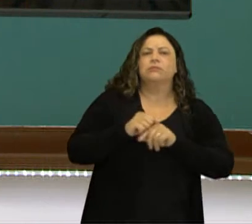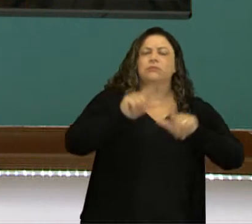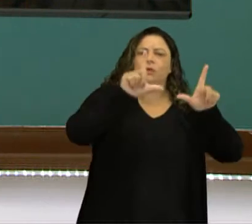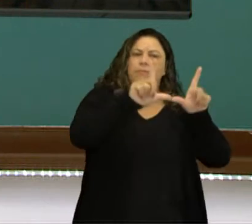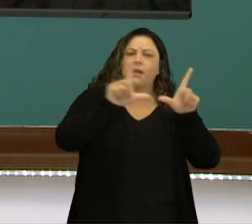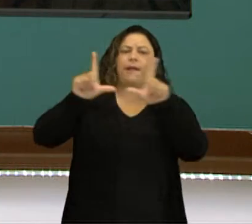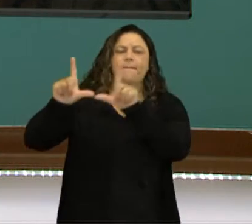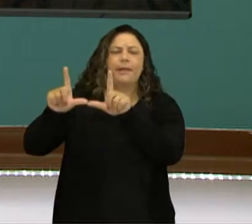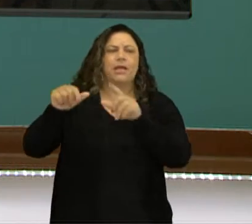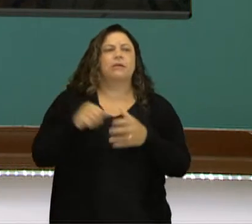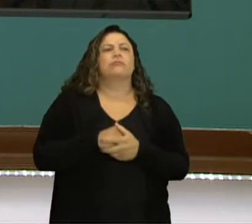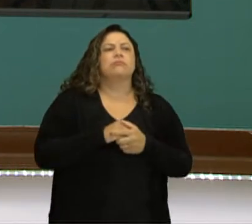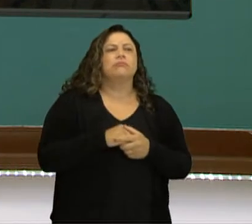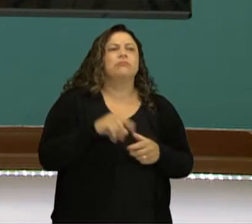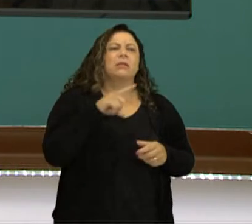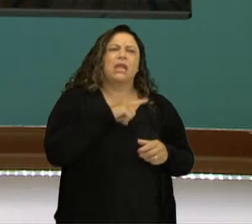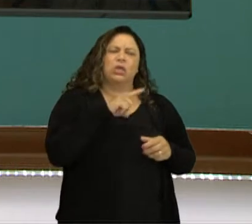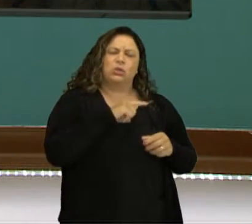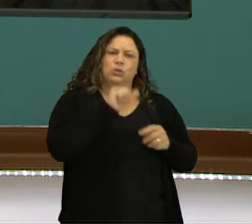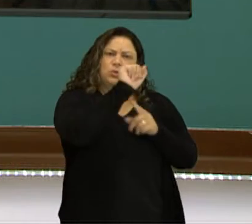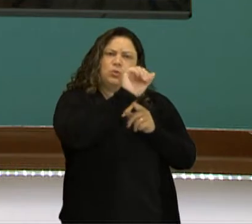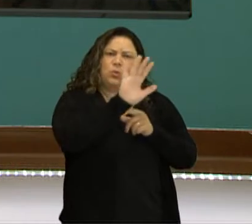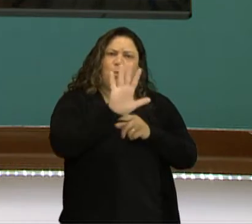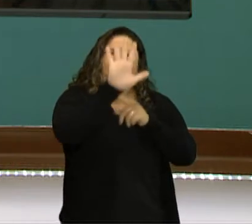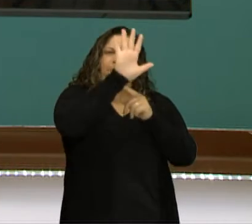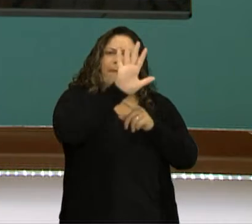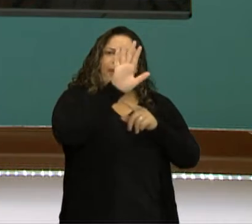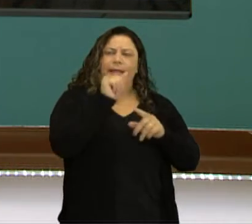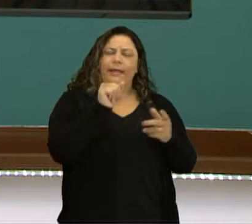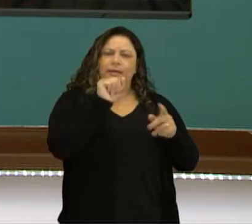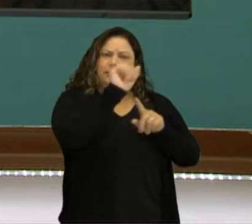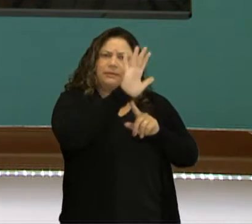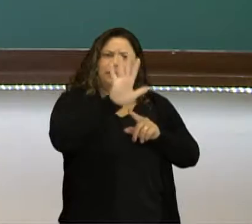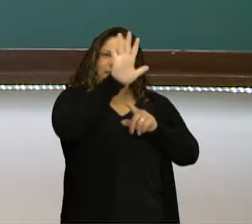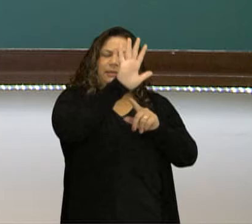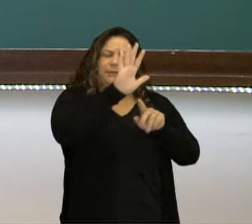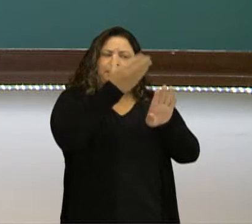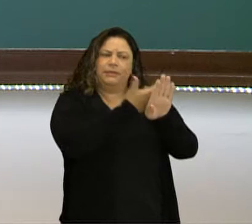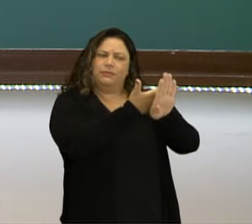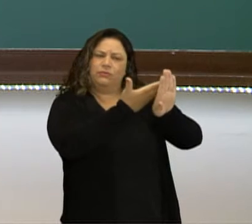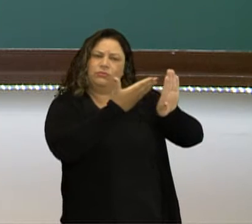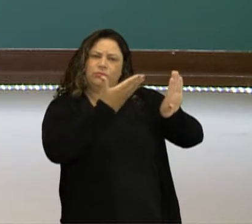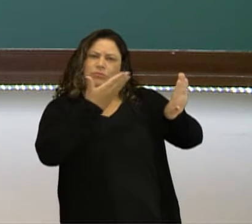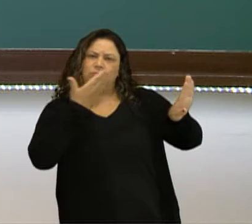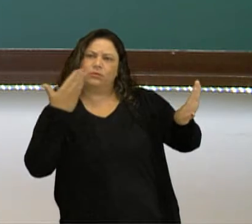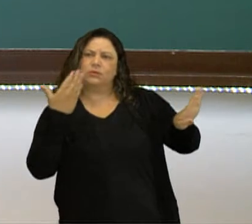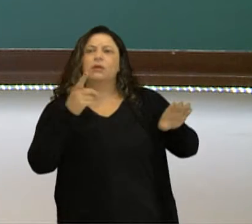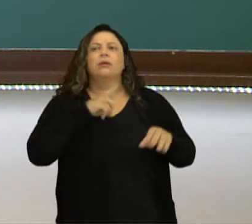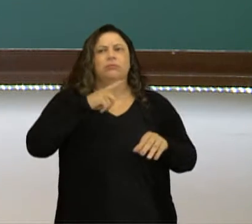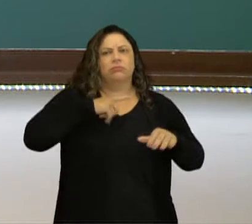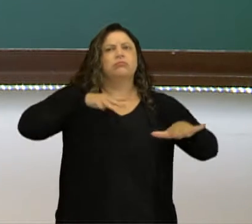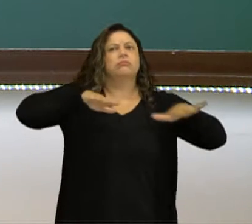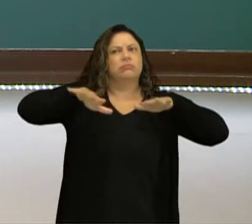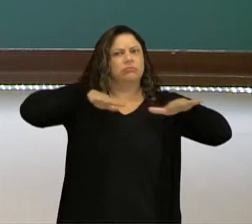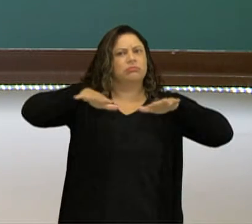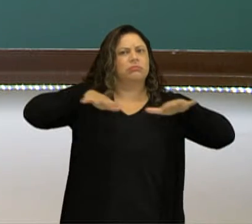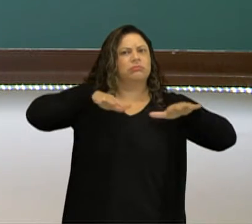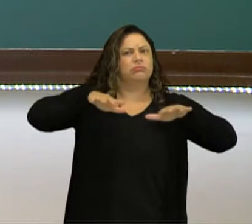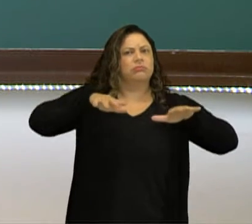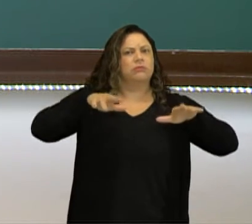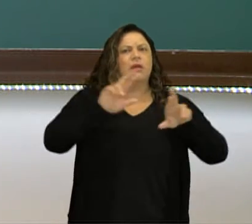perceber que tinha um mapa e esse mapa também foi deslocado. Então a primeira coisa aqui a gente pode dizer que realmente existe um movimento, mas em relação a